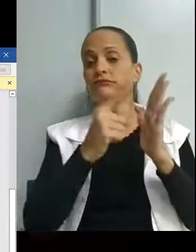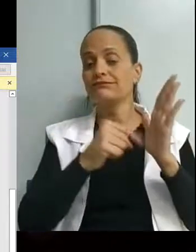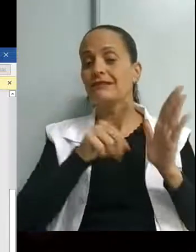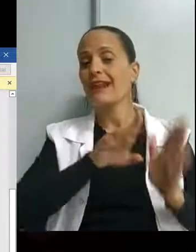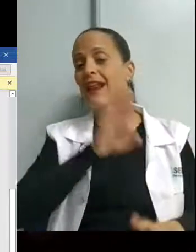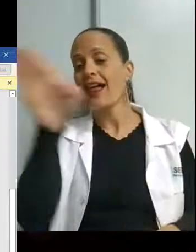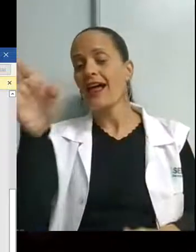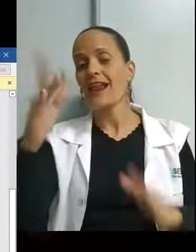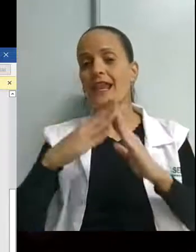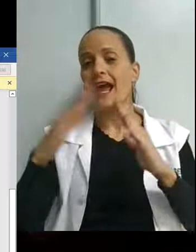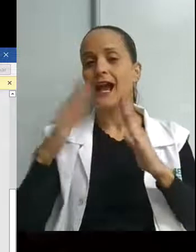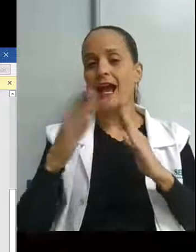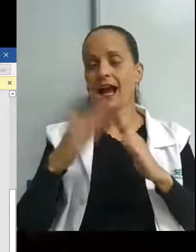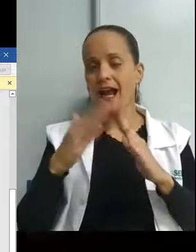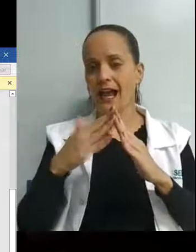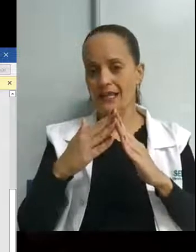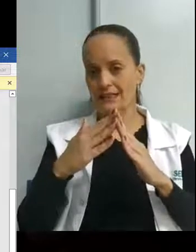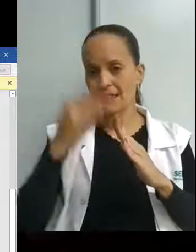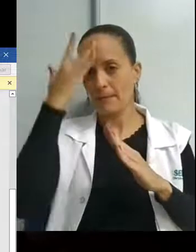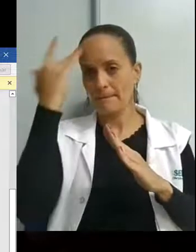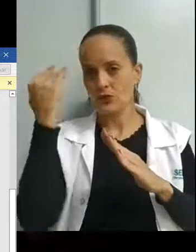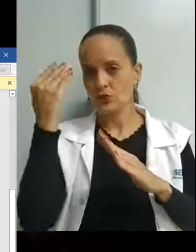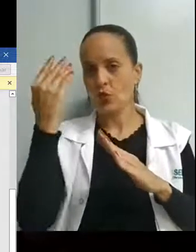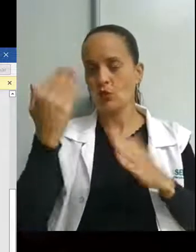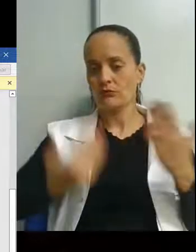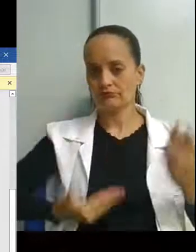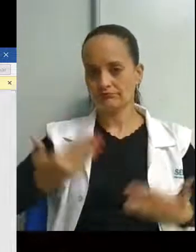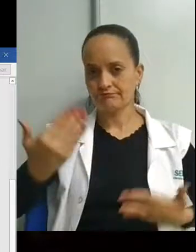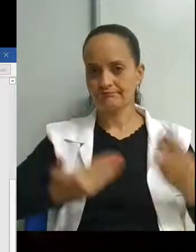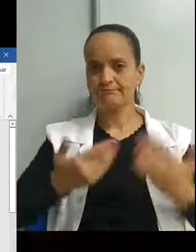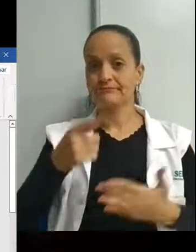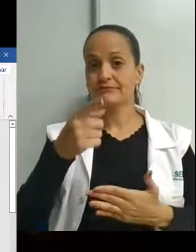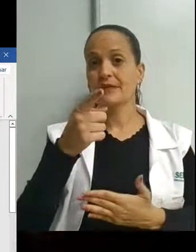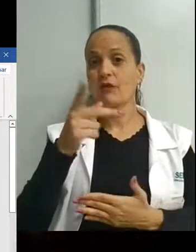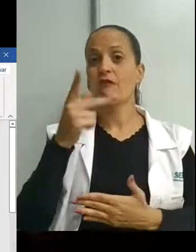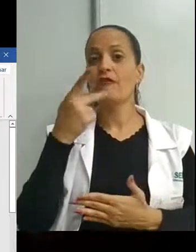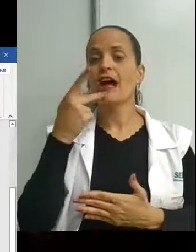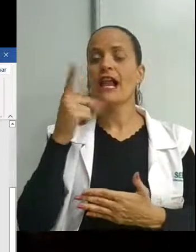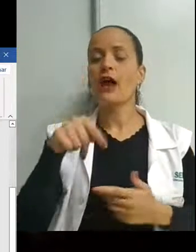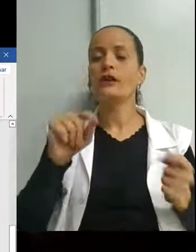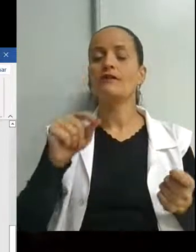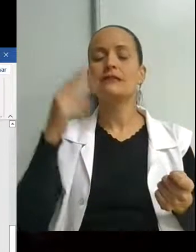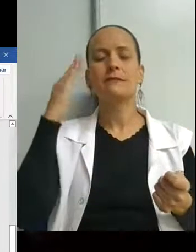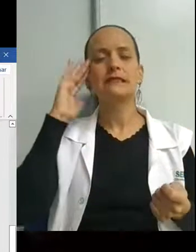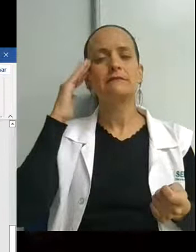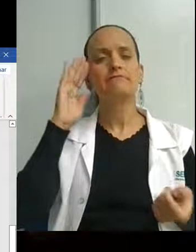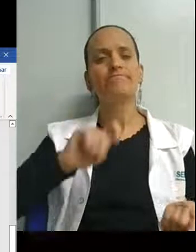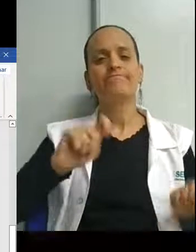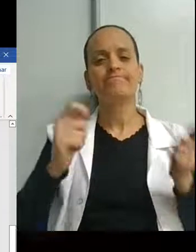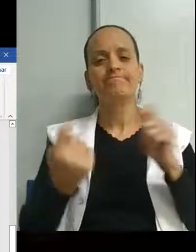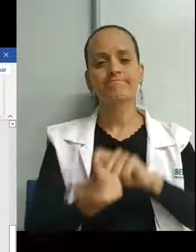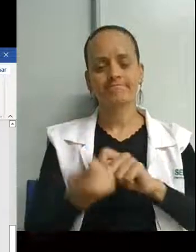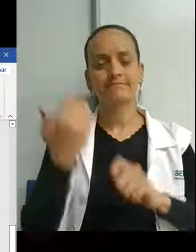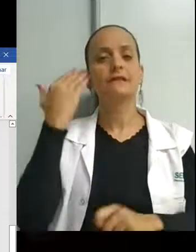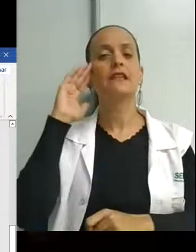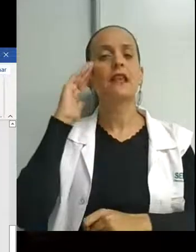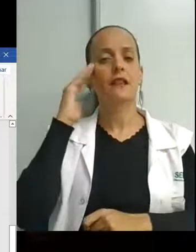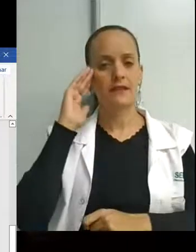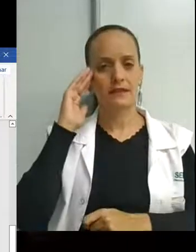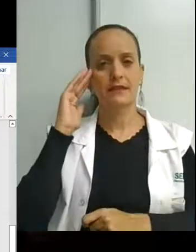entrada independente. Então, essa primeira parte aqui, ó, é a questão da interpretação. Então, vamos lá. Qual